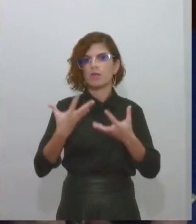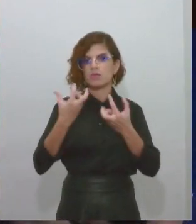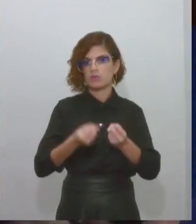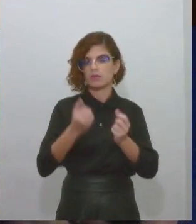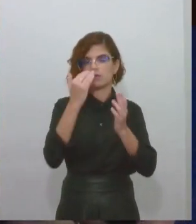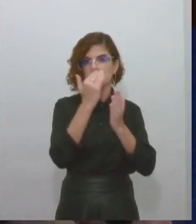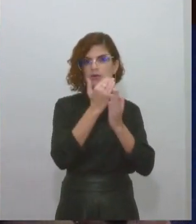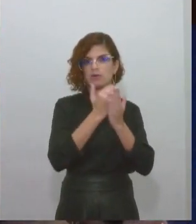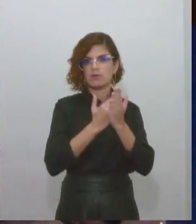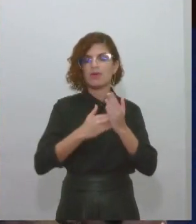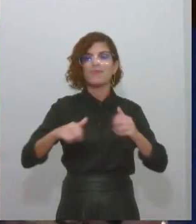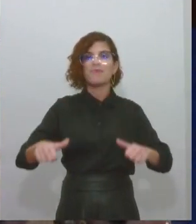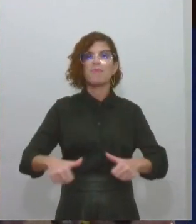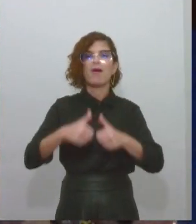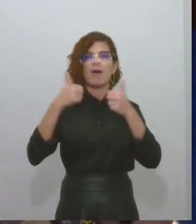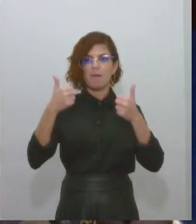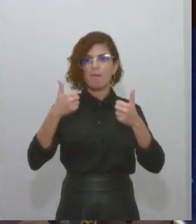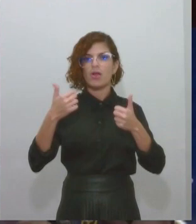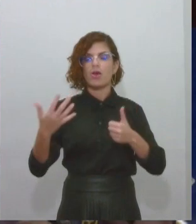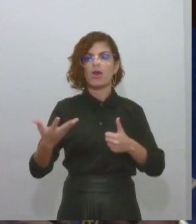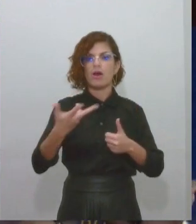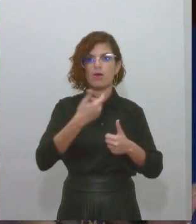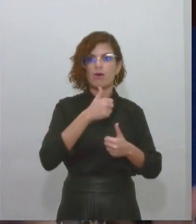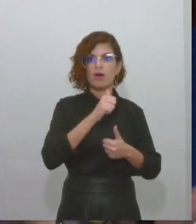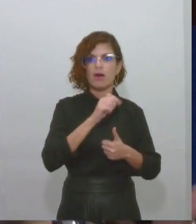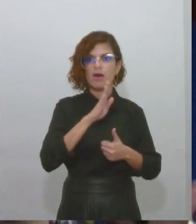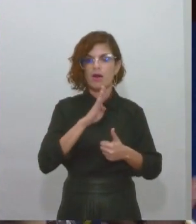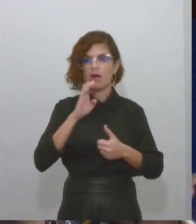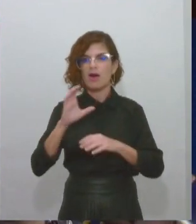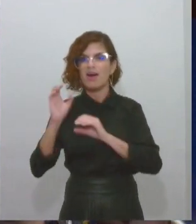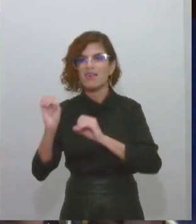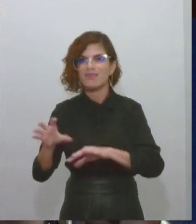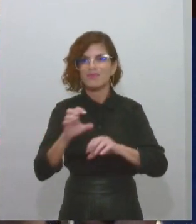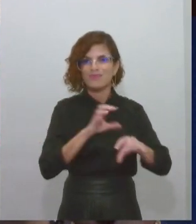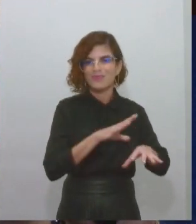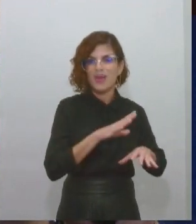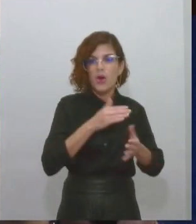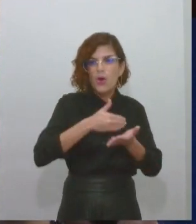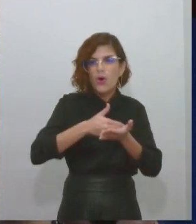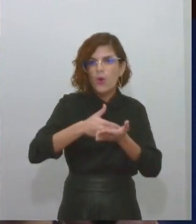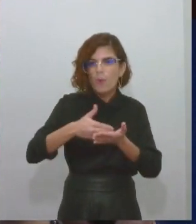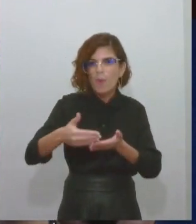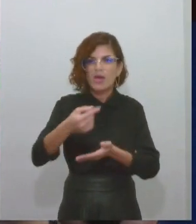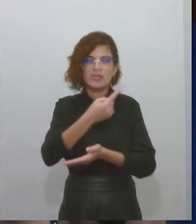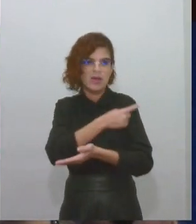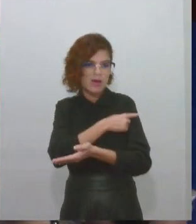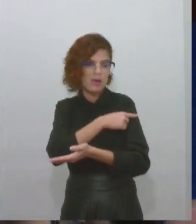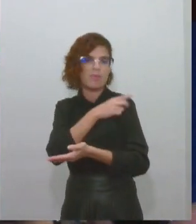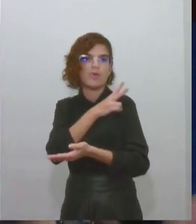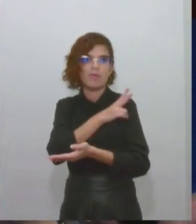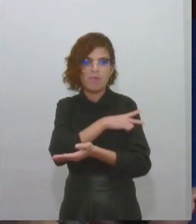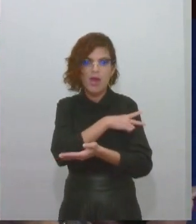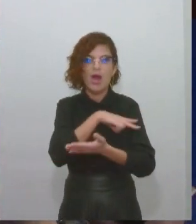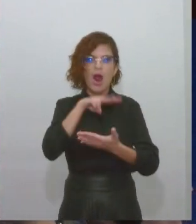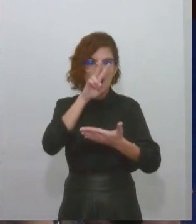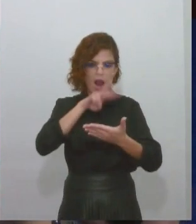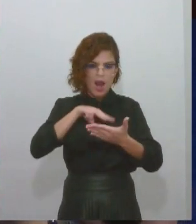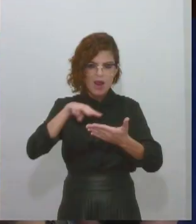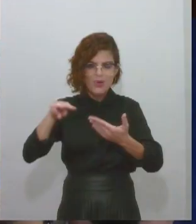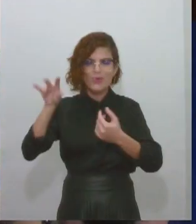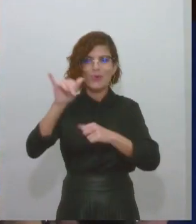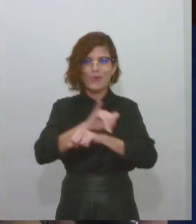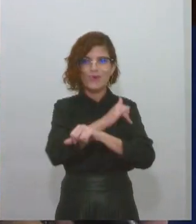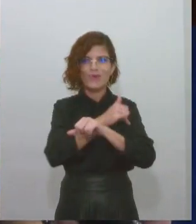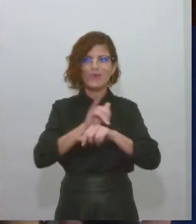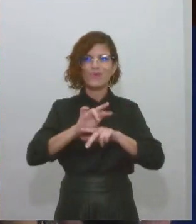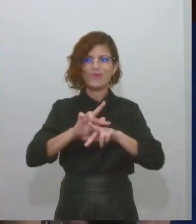melhoria na qualidade da alfabetização. Tudo começa no primeiro e no segundo ano com a leitura, com a sua dinâmica. Então a gente apresenta nesse